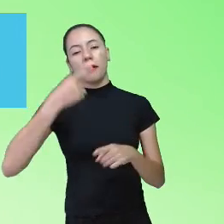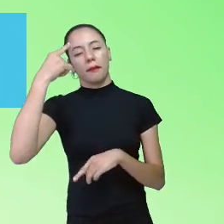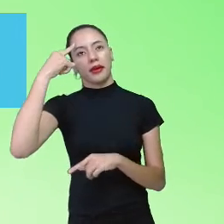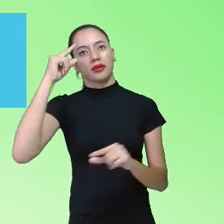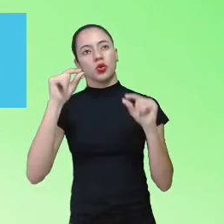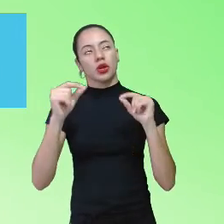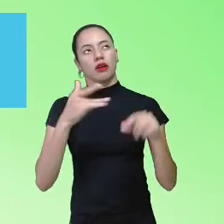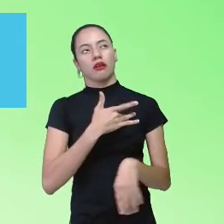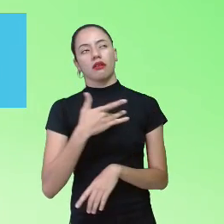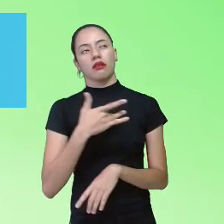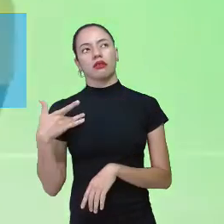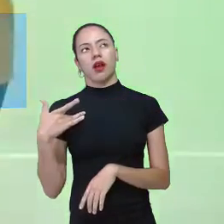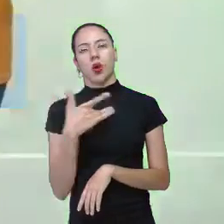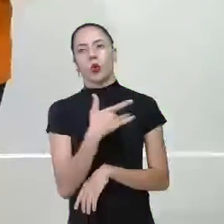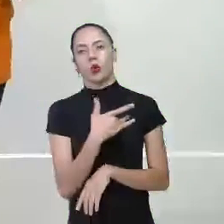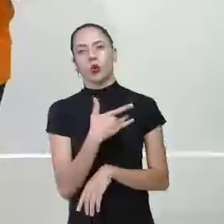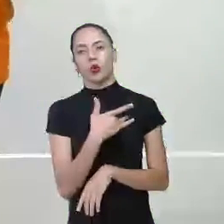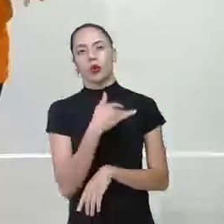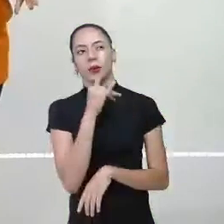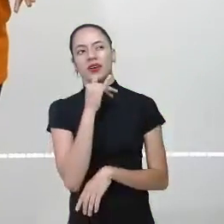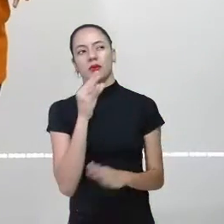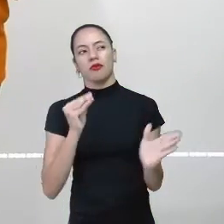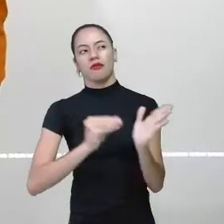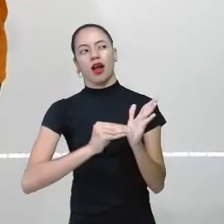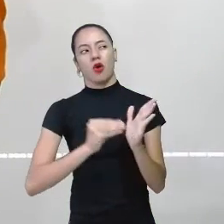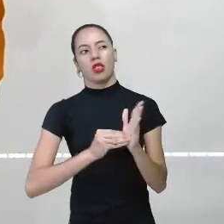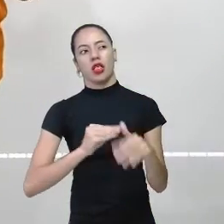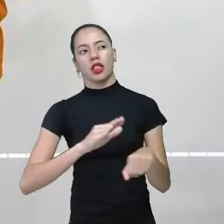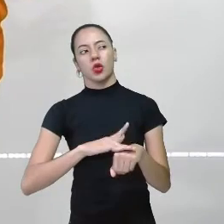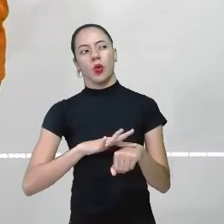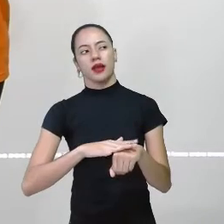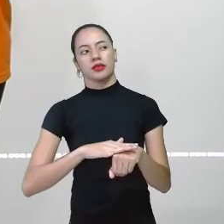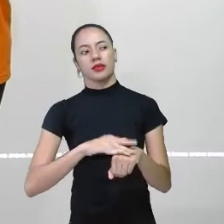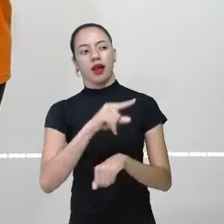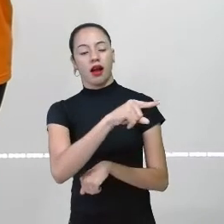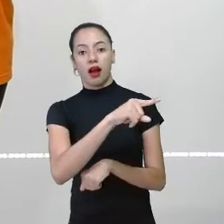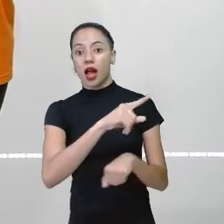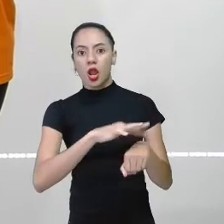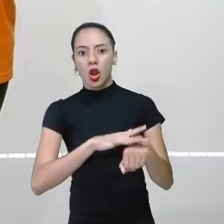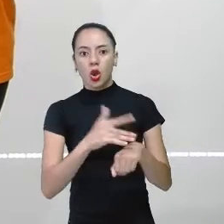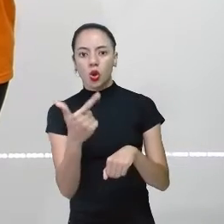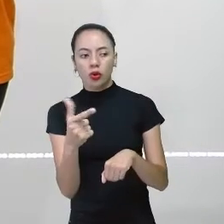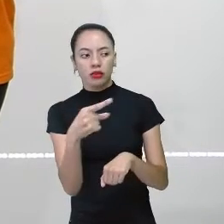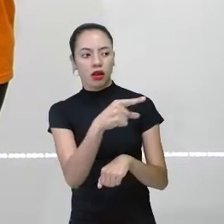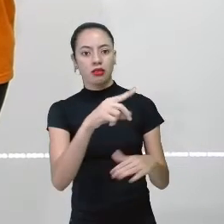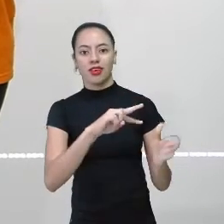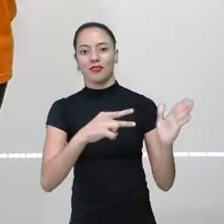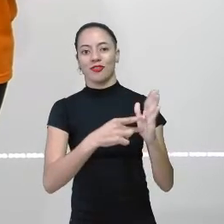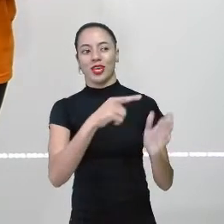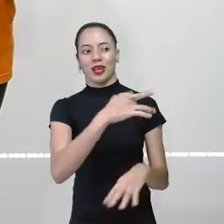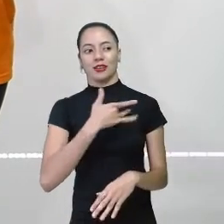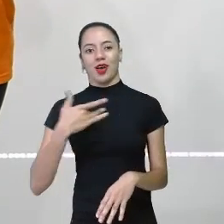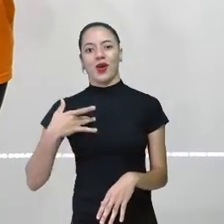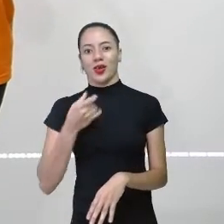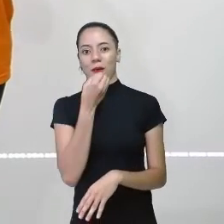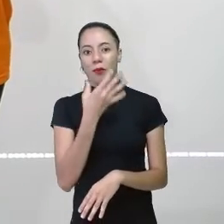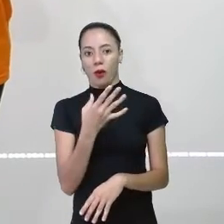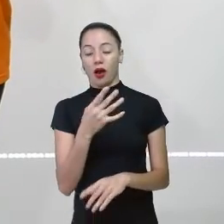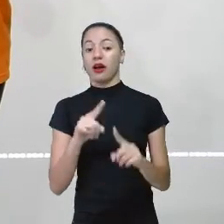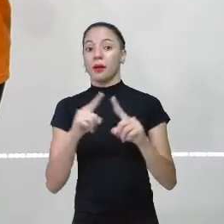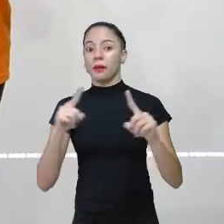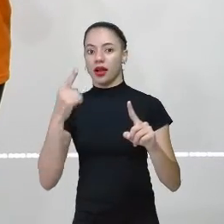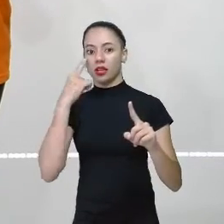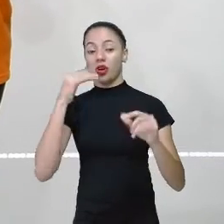na saúde, gente, como uma ausência de doenças. A pessoa não está doente, então está saudável. Mas todos esses dados a gente trouxe